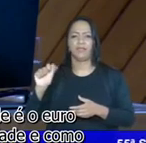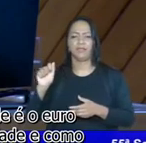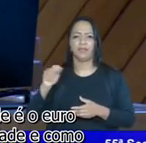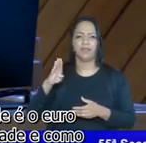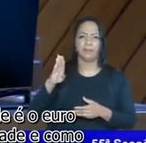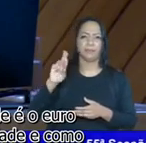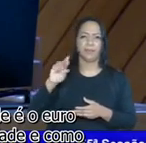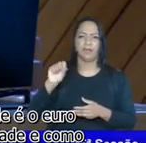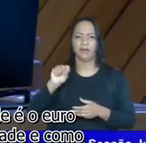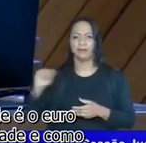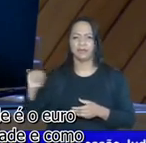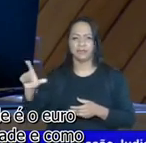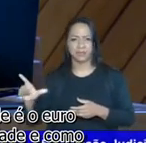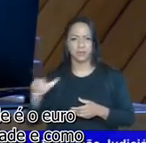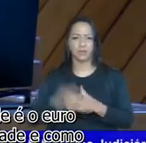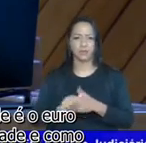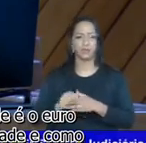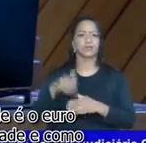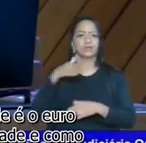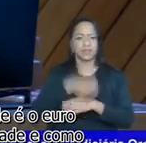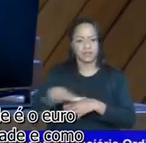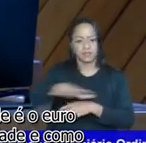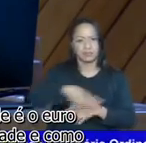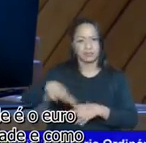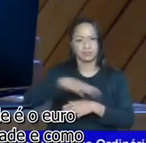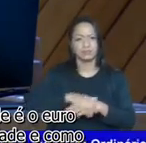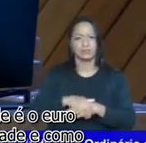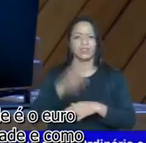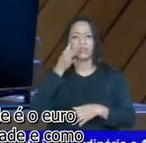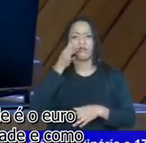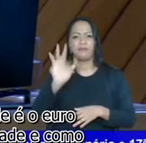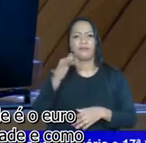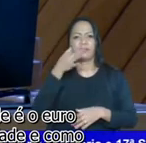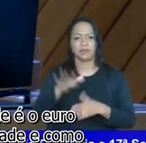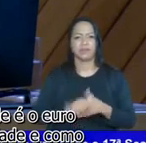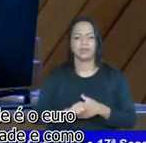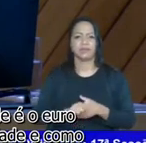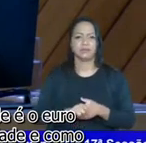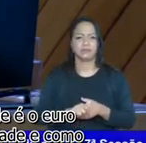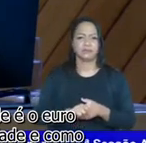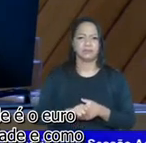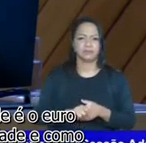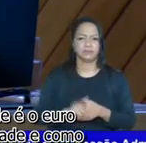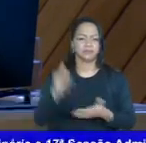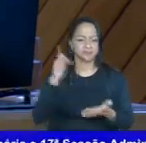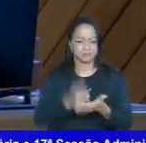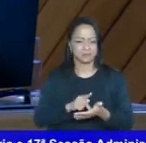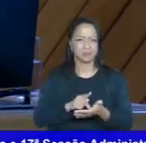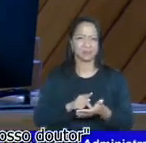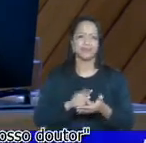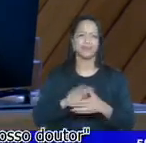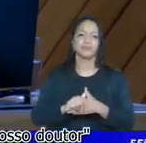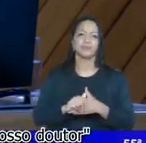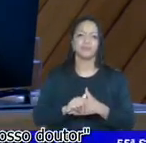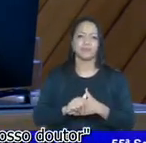que ele tem que entrar no território francês, e lá o que vale é o euro, ou o ouro, nem o nosso dinheiro vale. Então, esta é a realidade. E